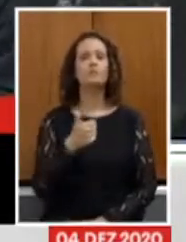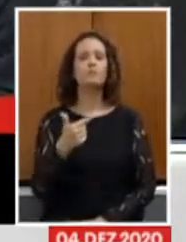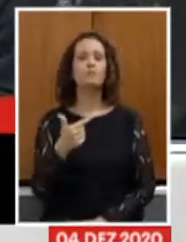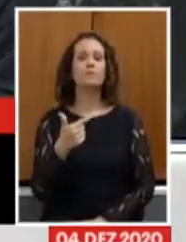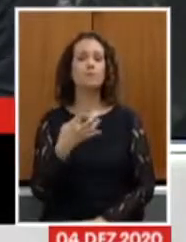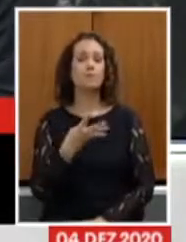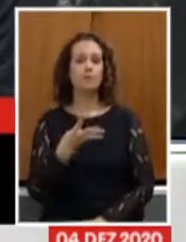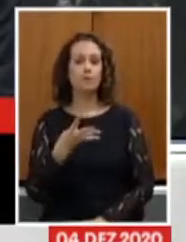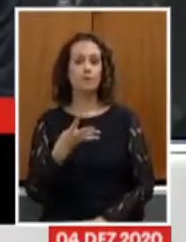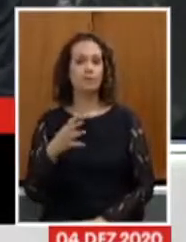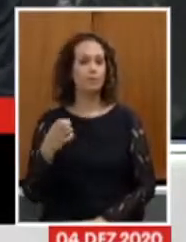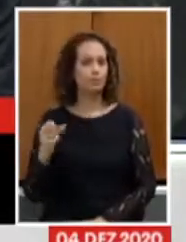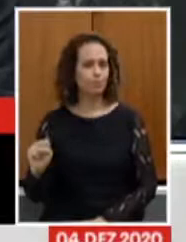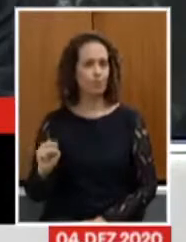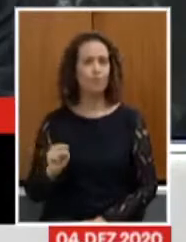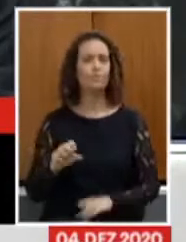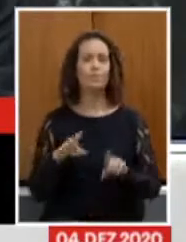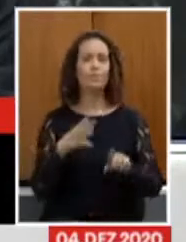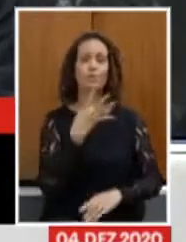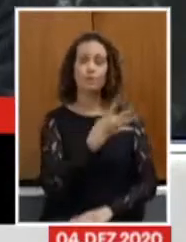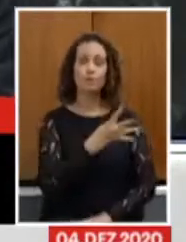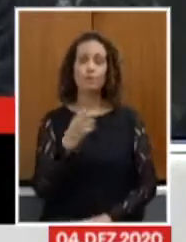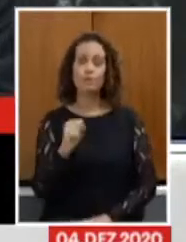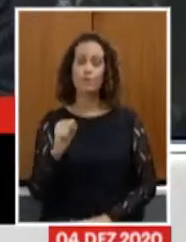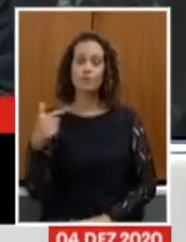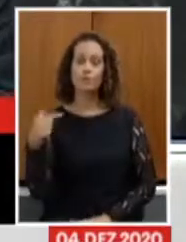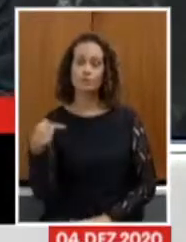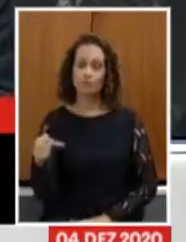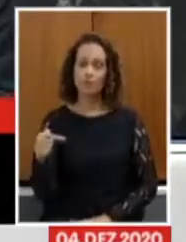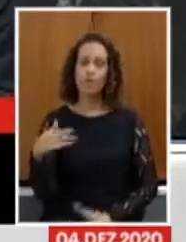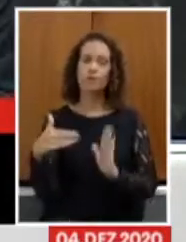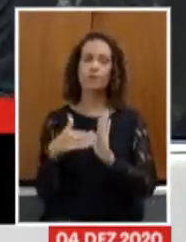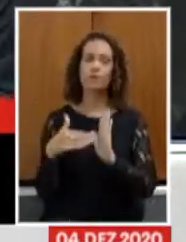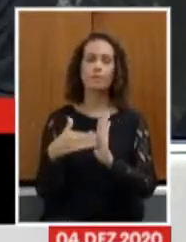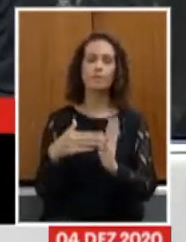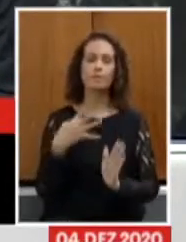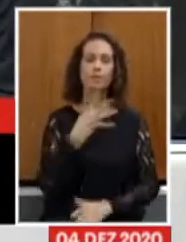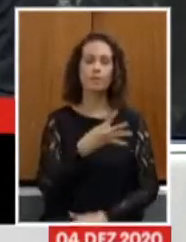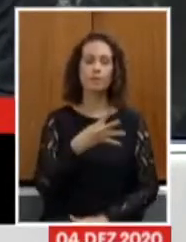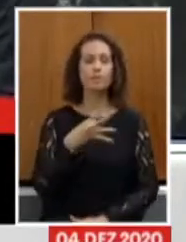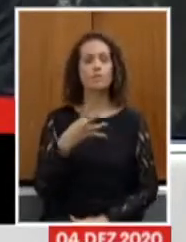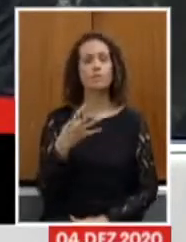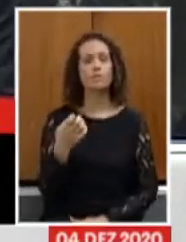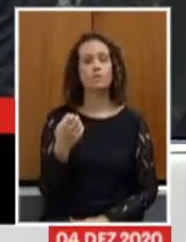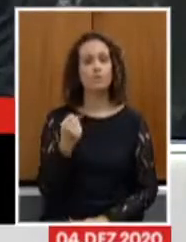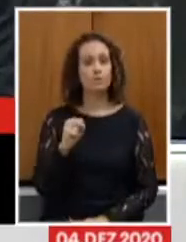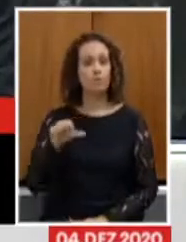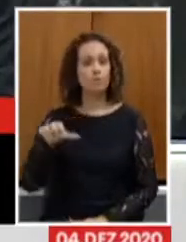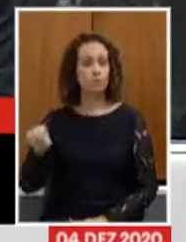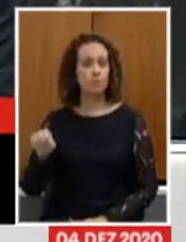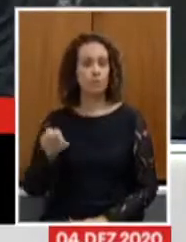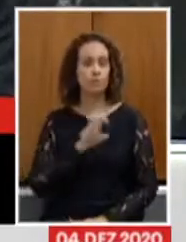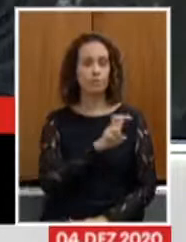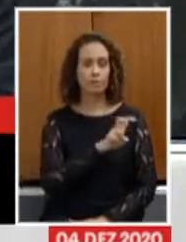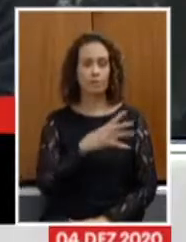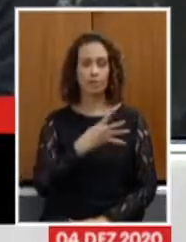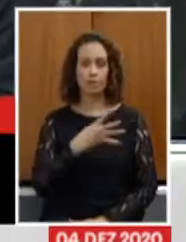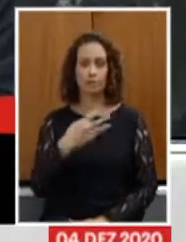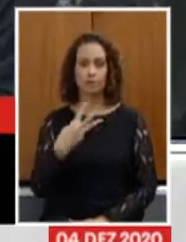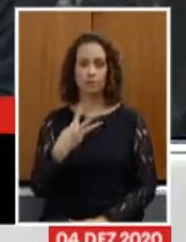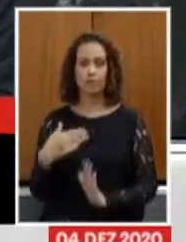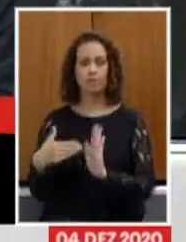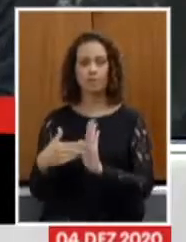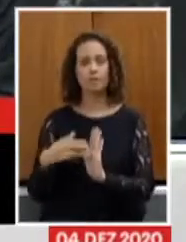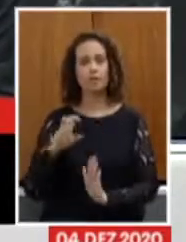a 406, 487 a 489, 543